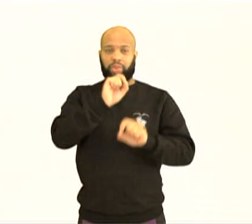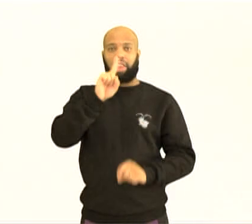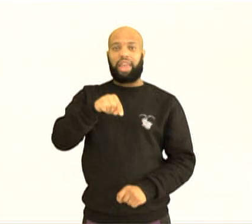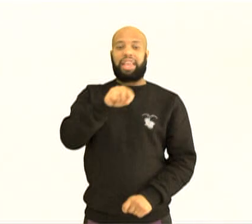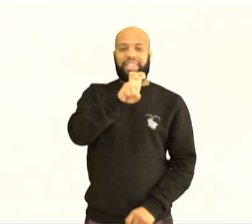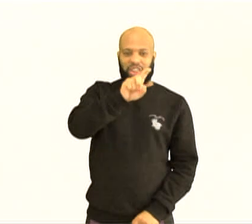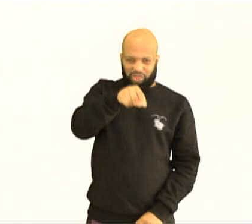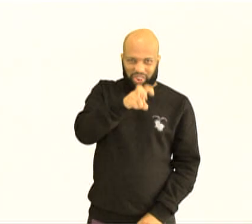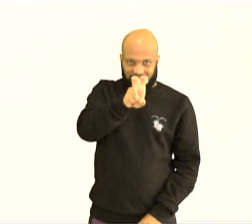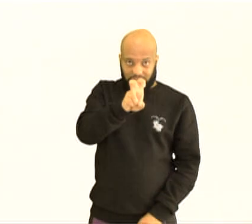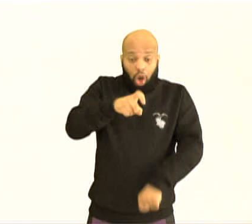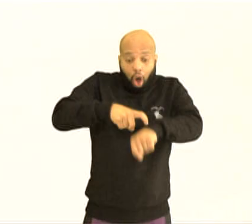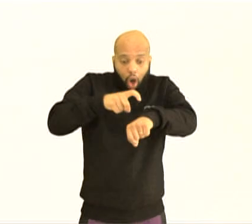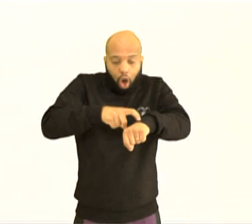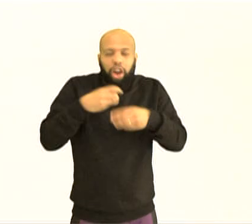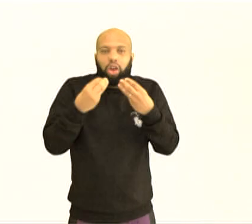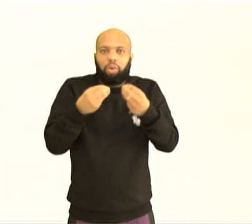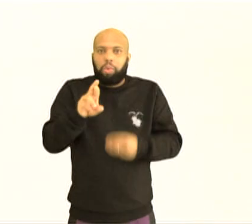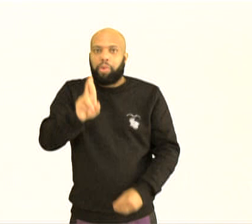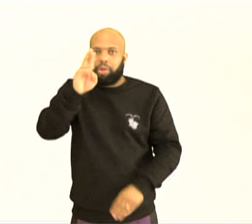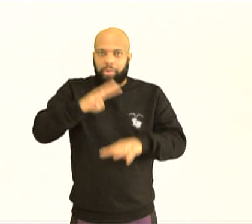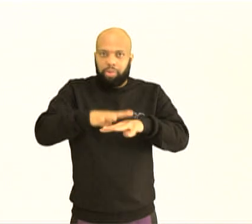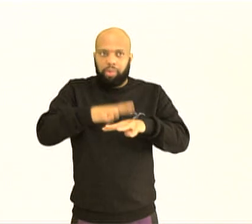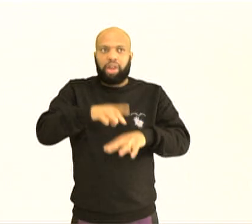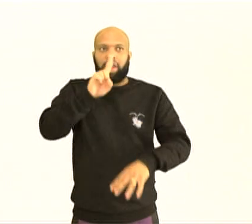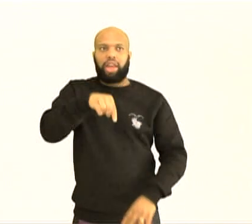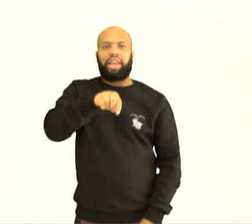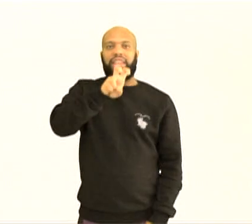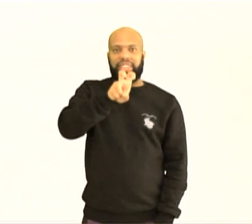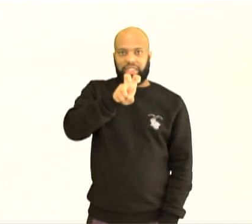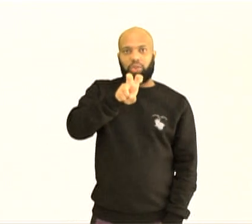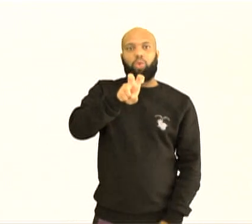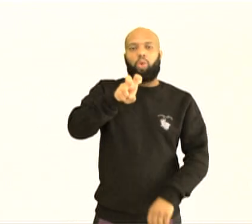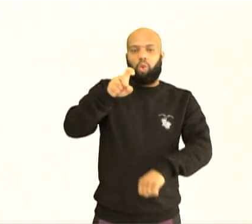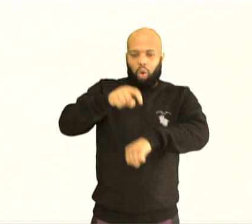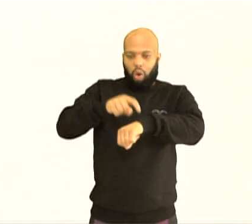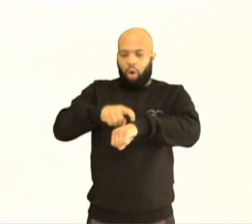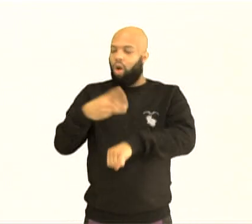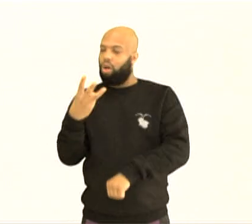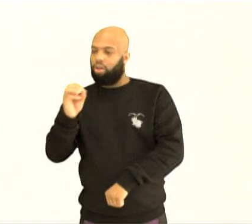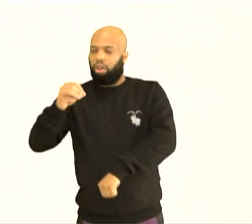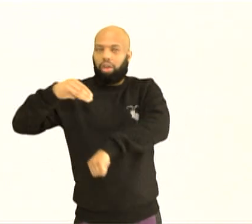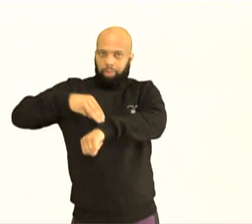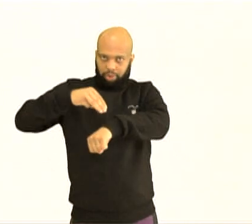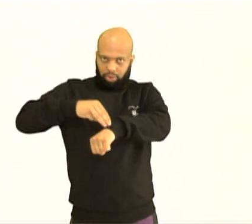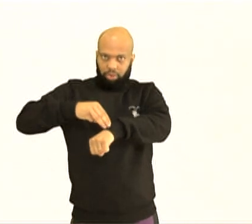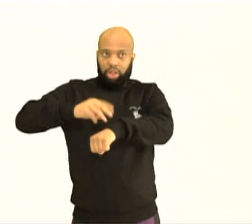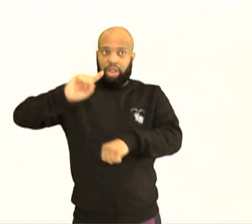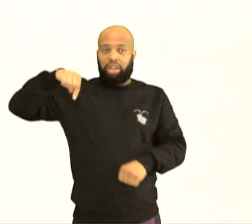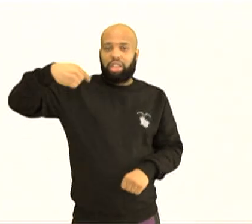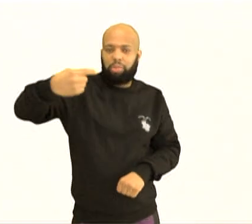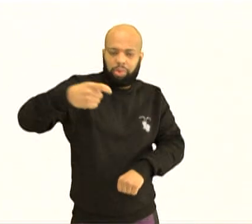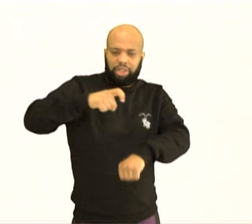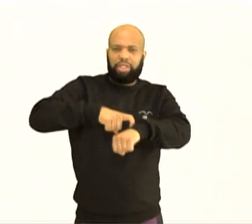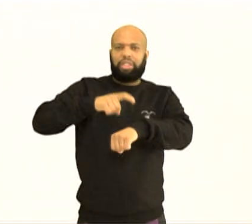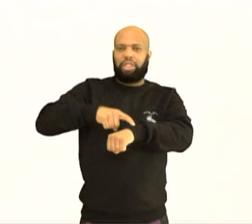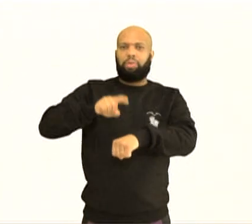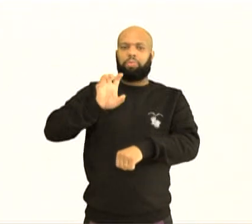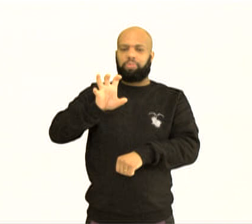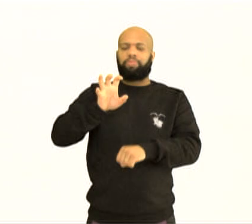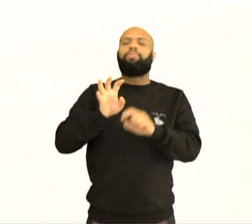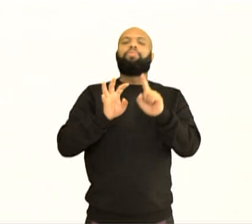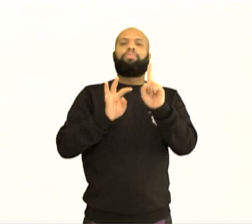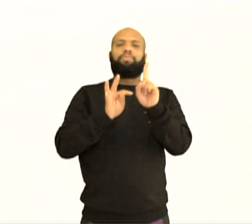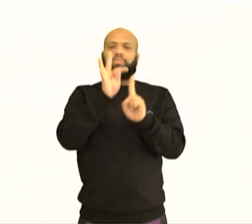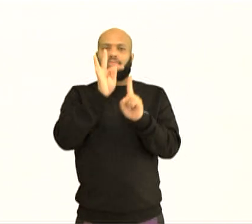horas e meia? 5 horas e 30 minutos. Isso mesmo. Vou ver depois de quanto tempo que essa temperatura baixou.